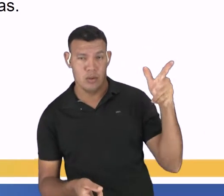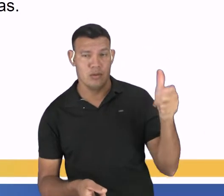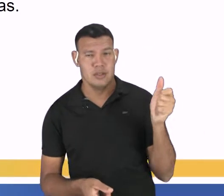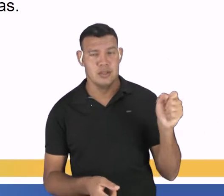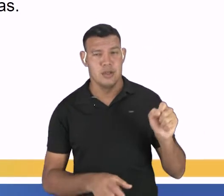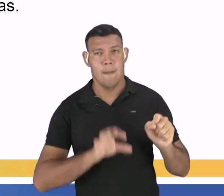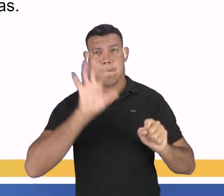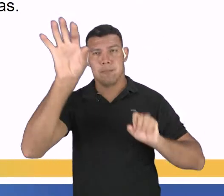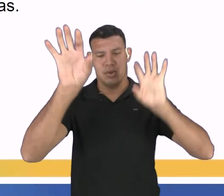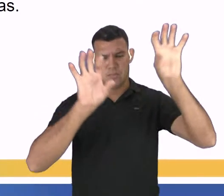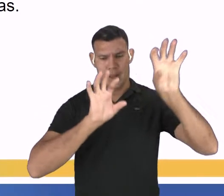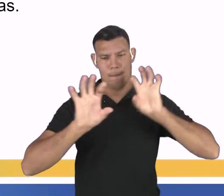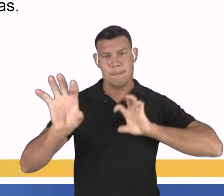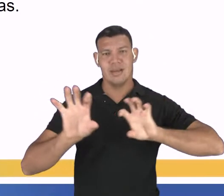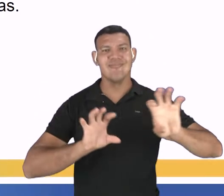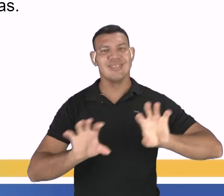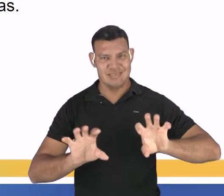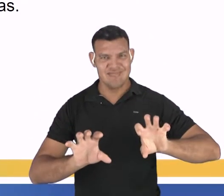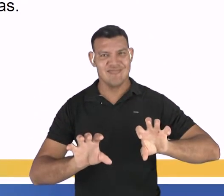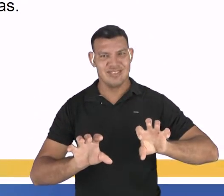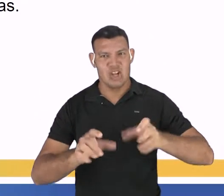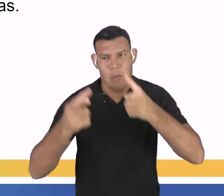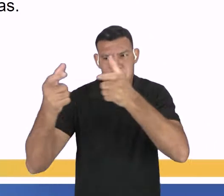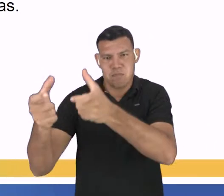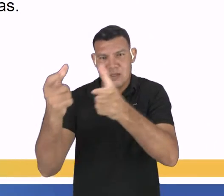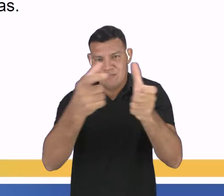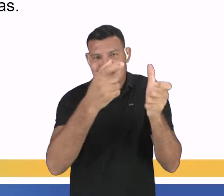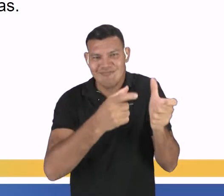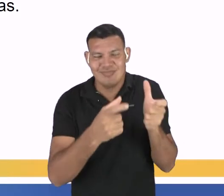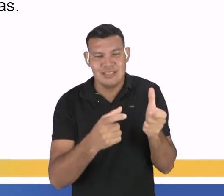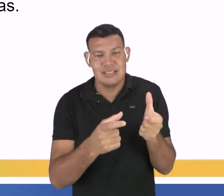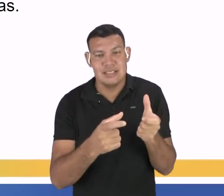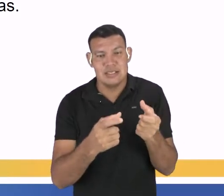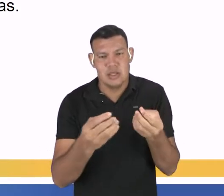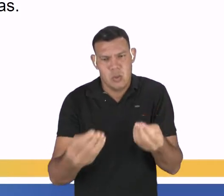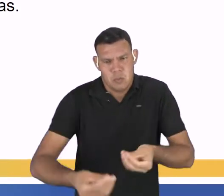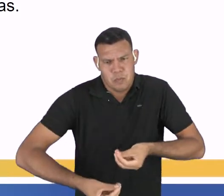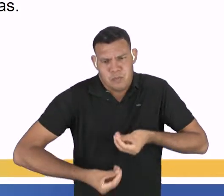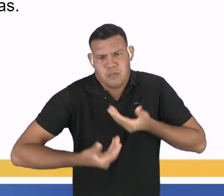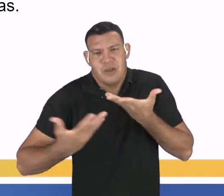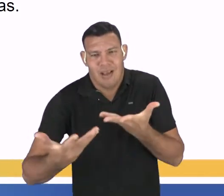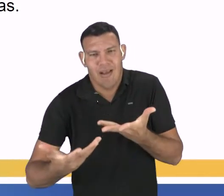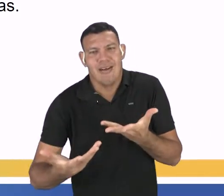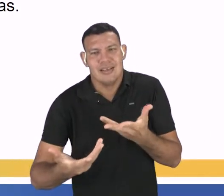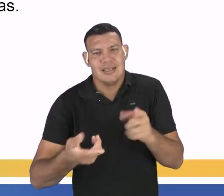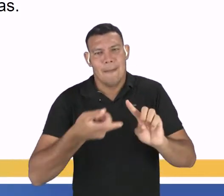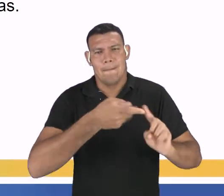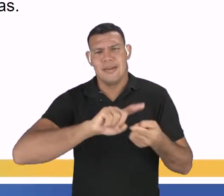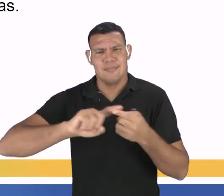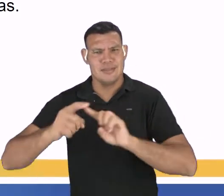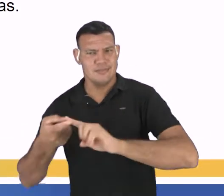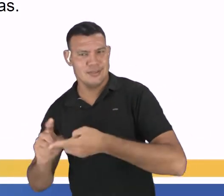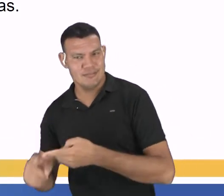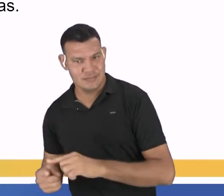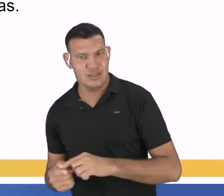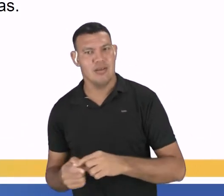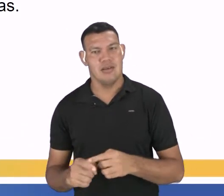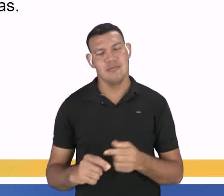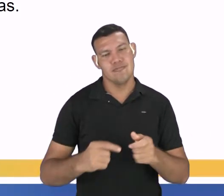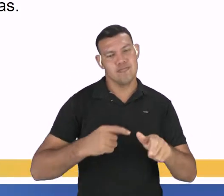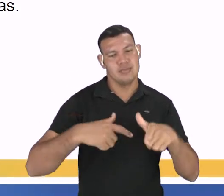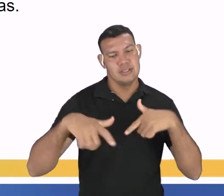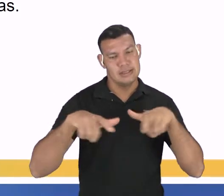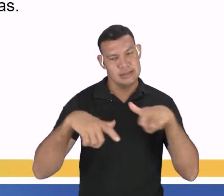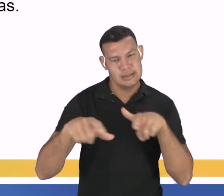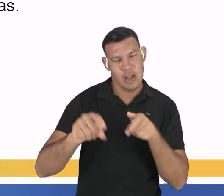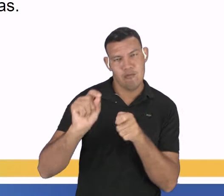lugares estratégicos, ou seja, eram lugares que poderiam oferecer às grandes potências matéria-prima para a produção em massa.